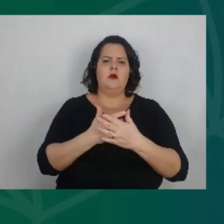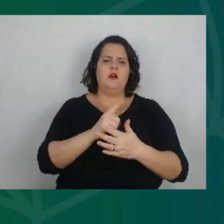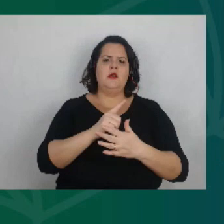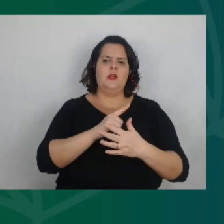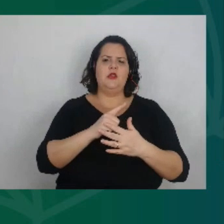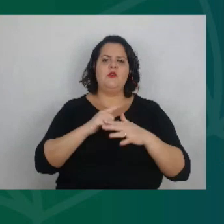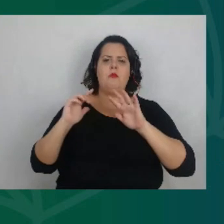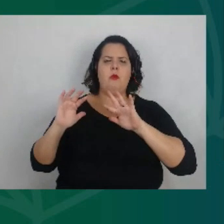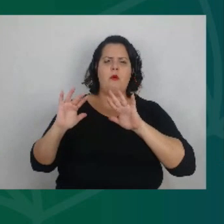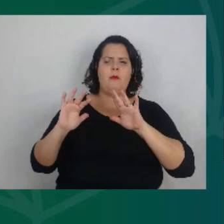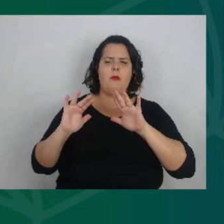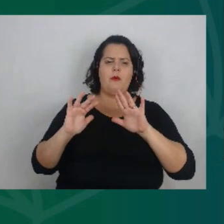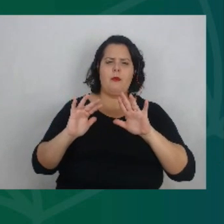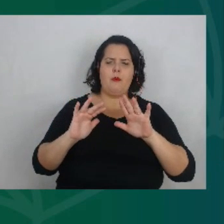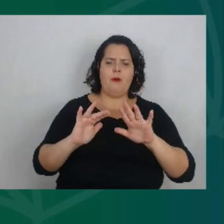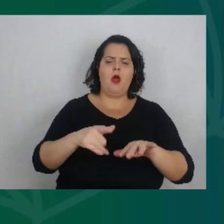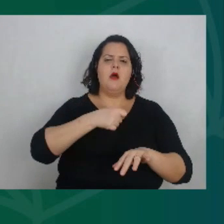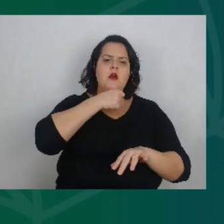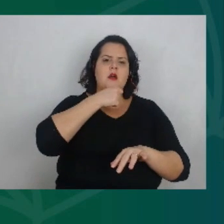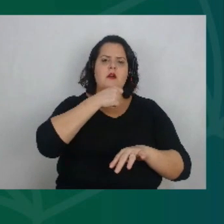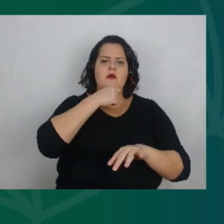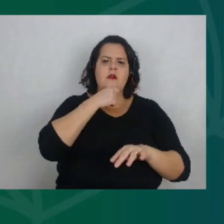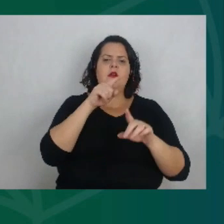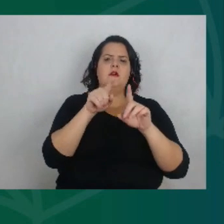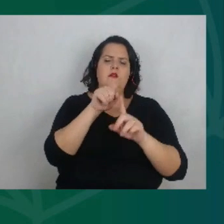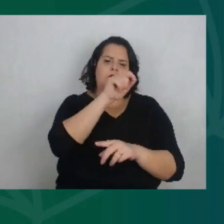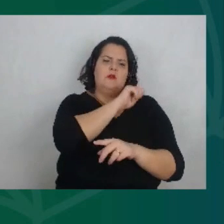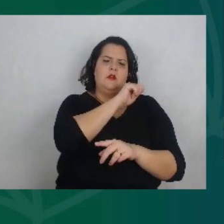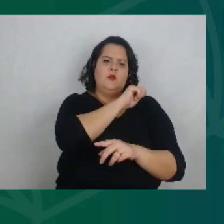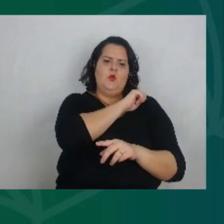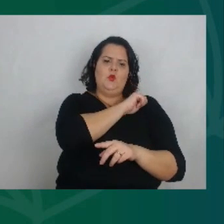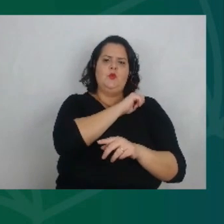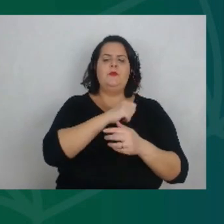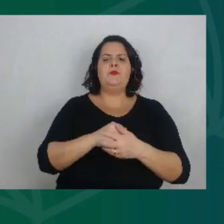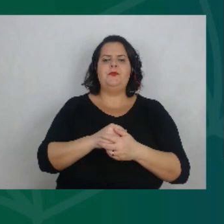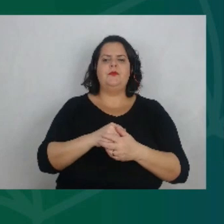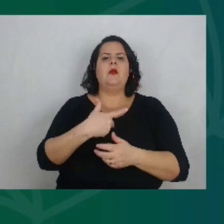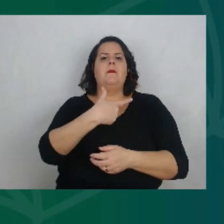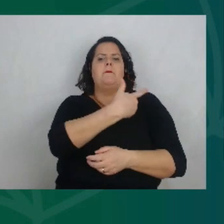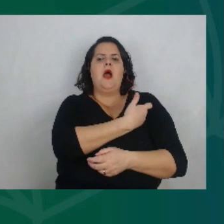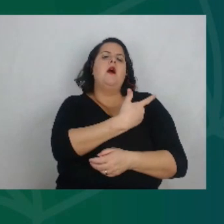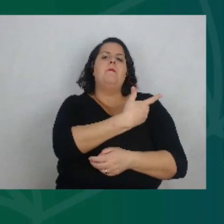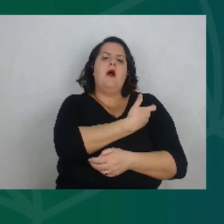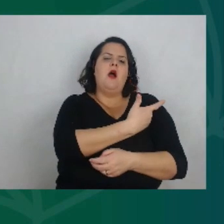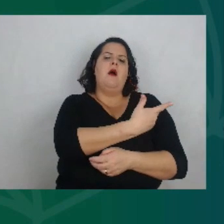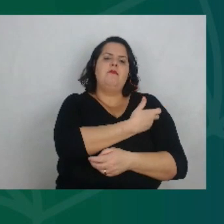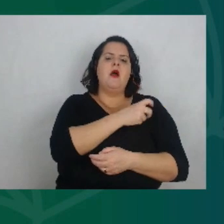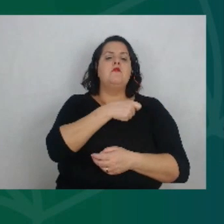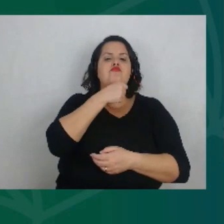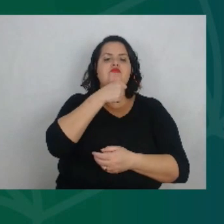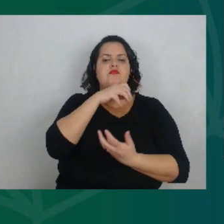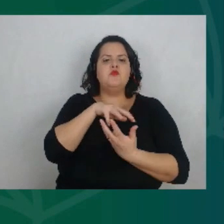da geriatria e a participação dos alunos, próxima, vacinando os idosos,